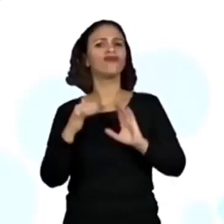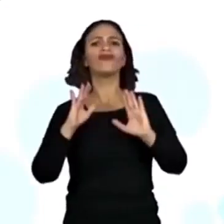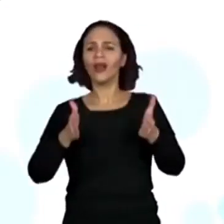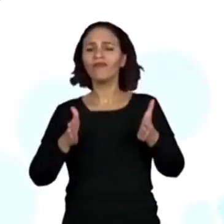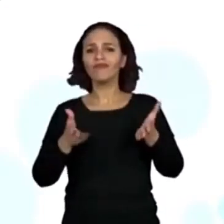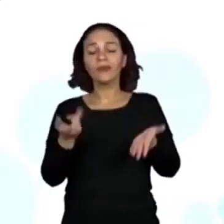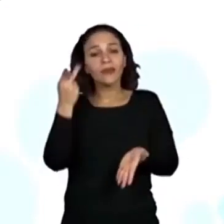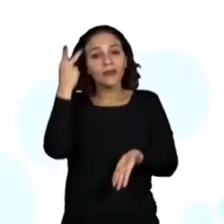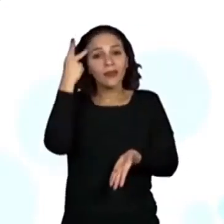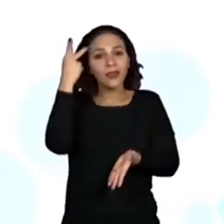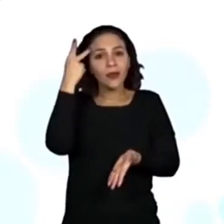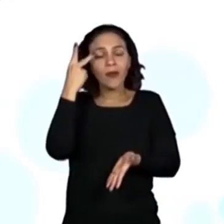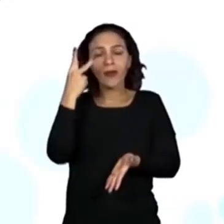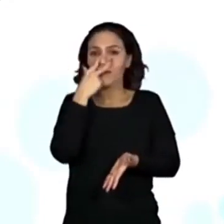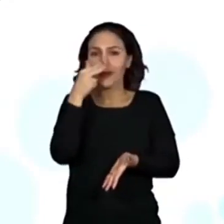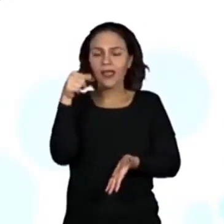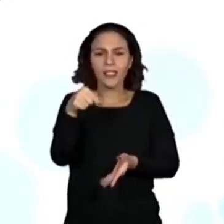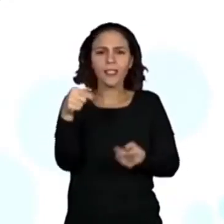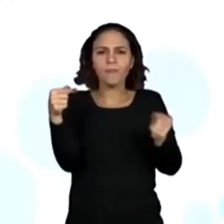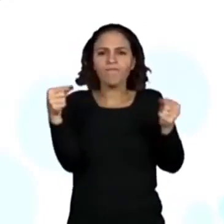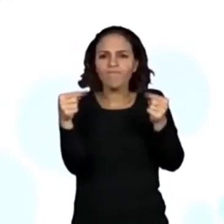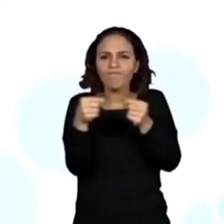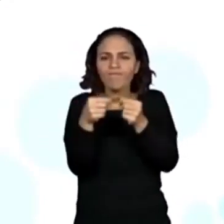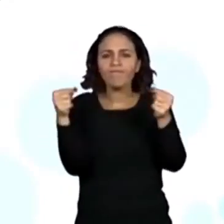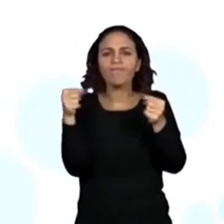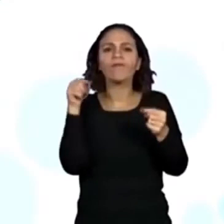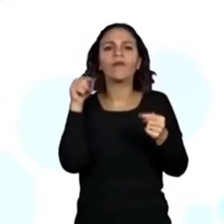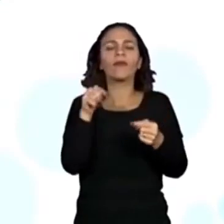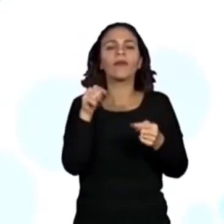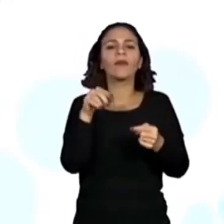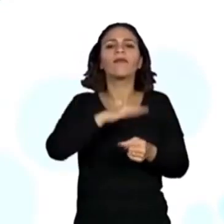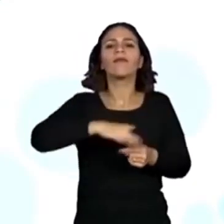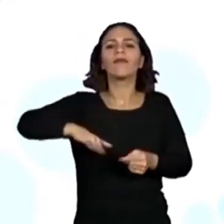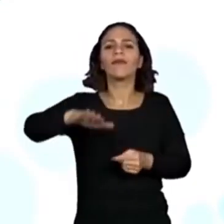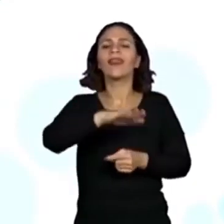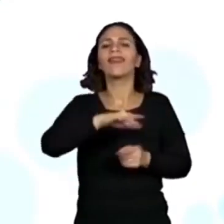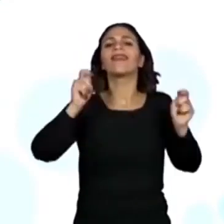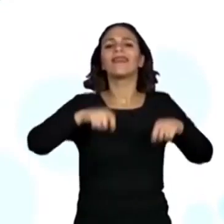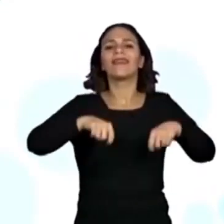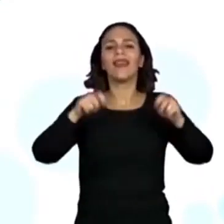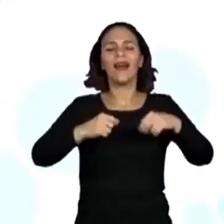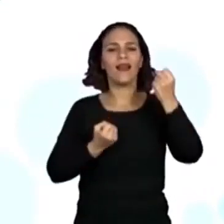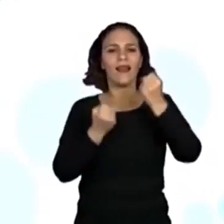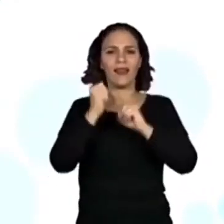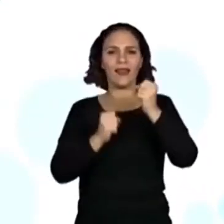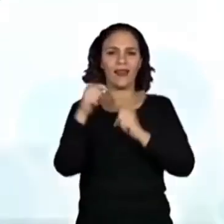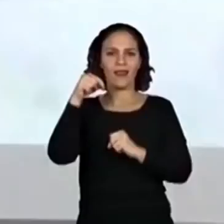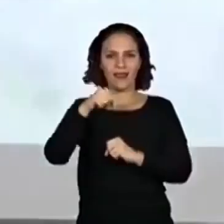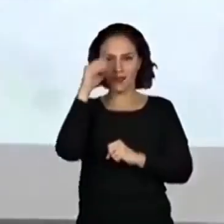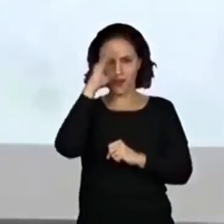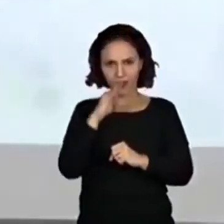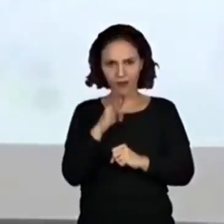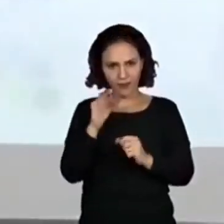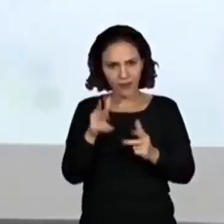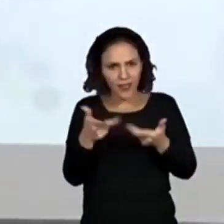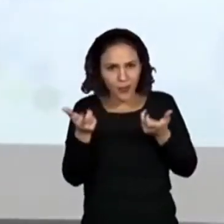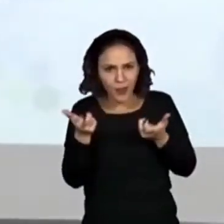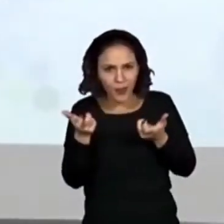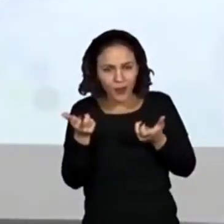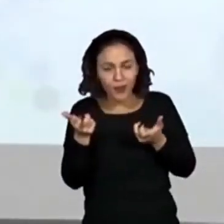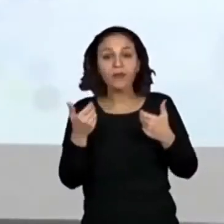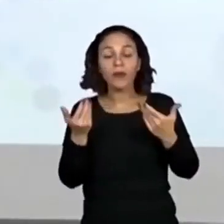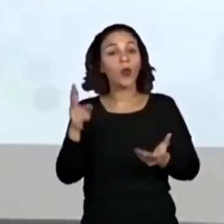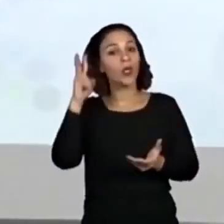São Paulo reuniu naquele momento uma condição favorável à industrialização brasileira. Vocês percebem que a história